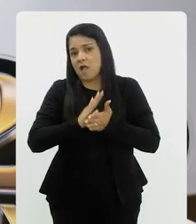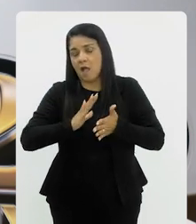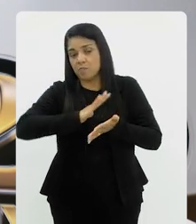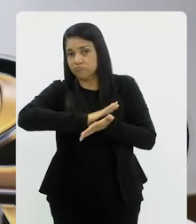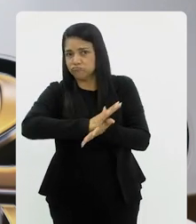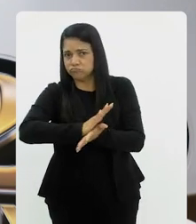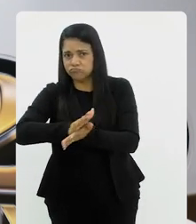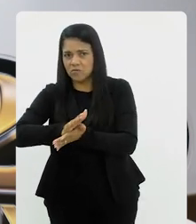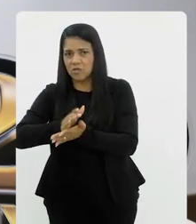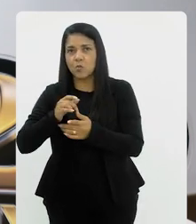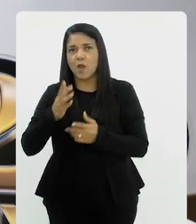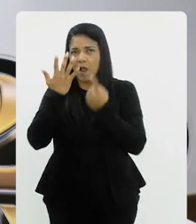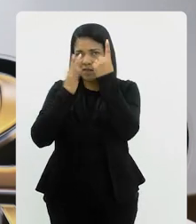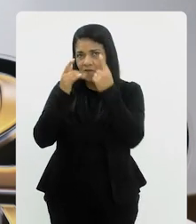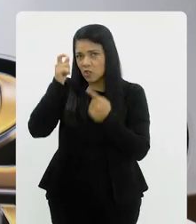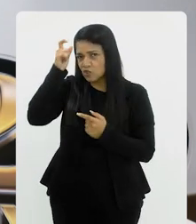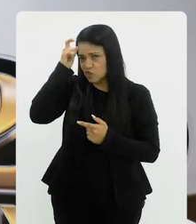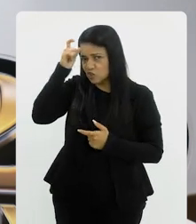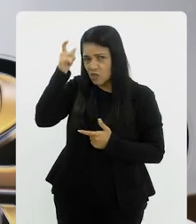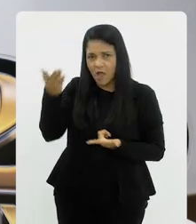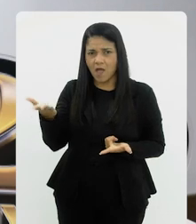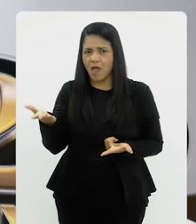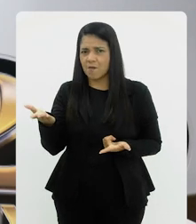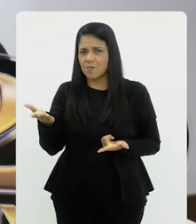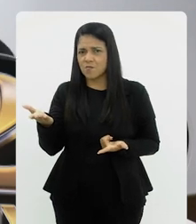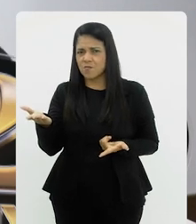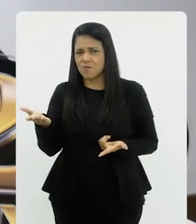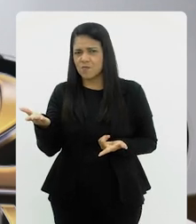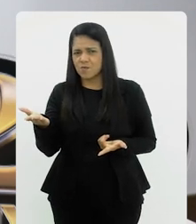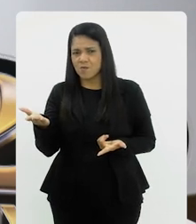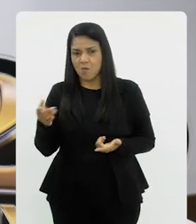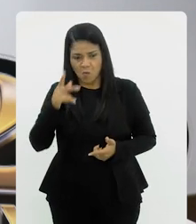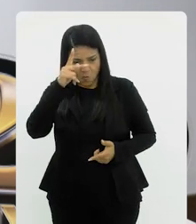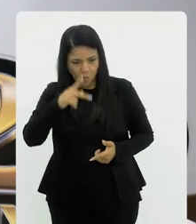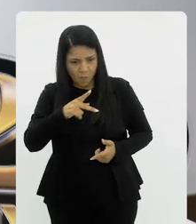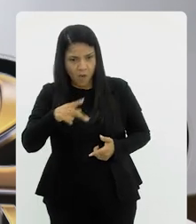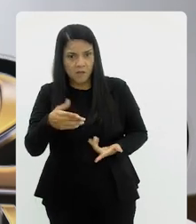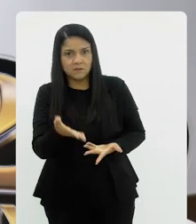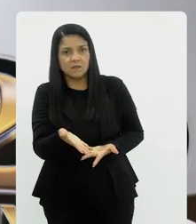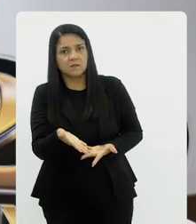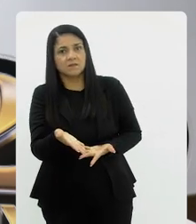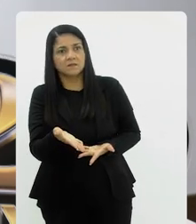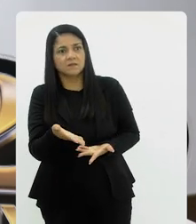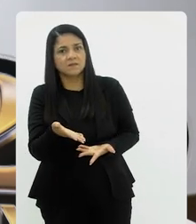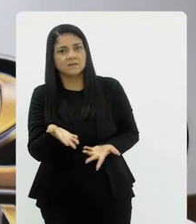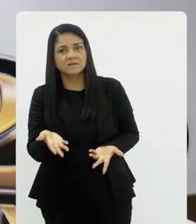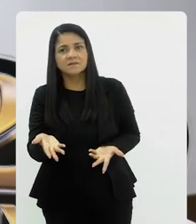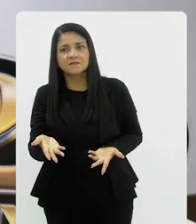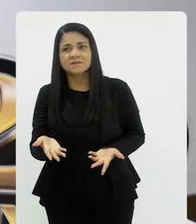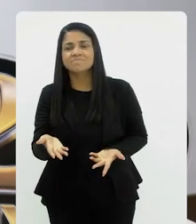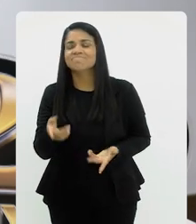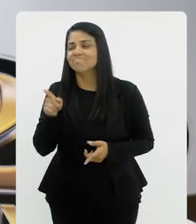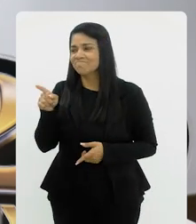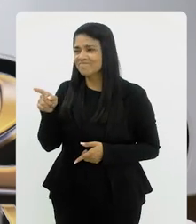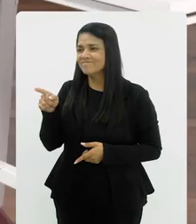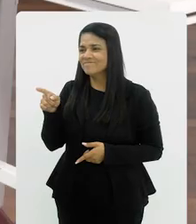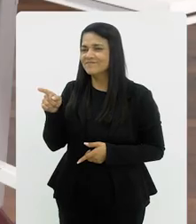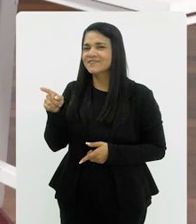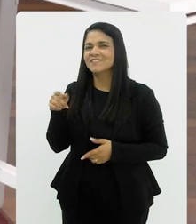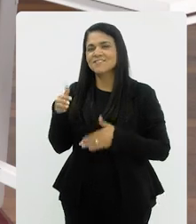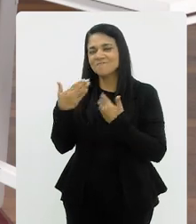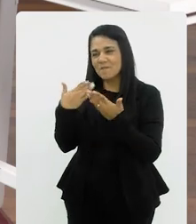com relação ao carnaval. Carnaval é coisa do diabo, carnaval é coisa do demônio. Como se o padre está ali? E você